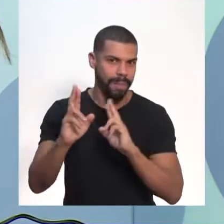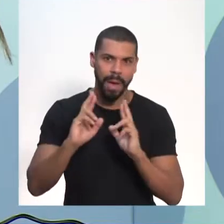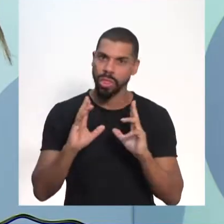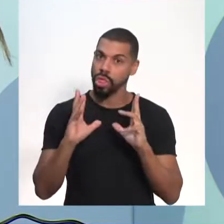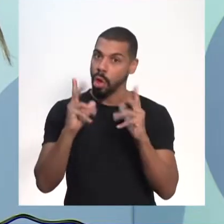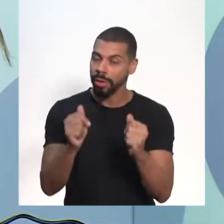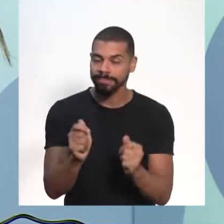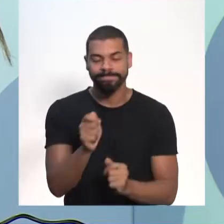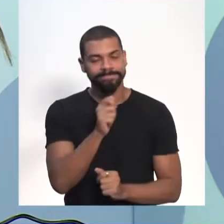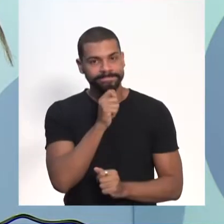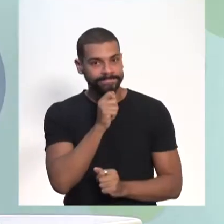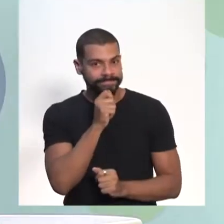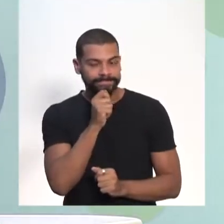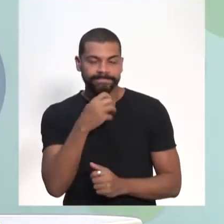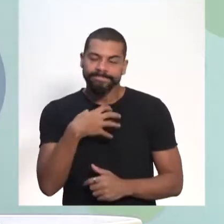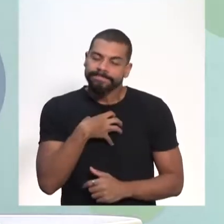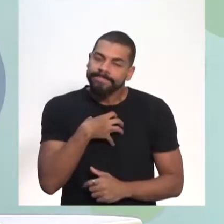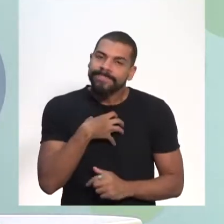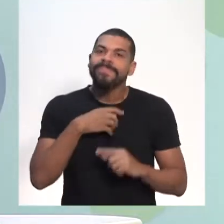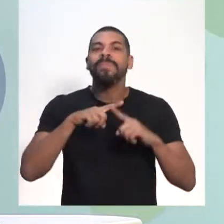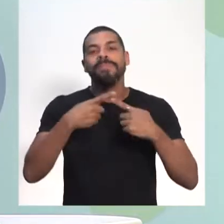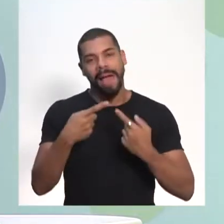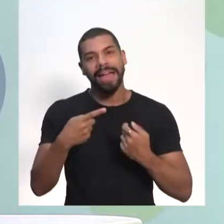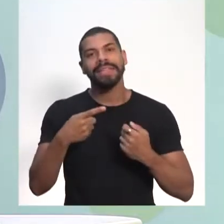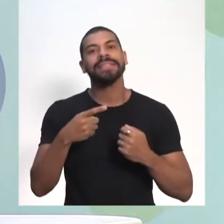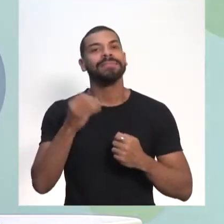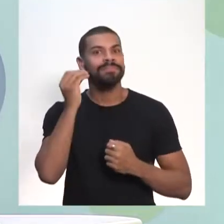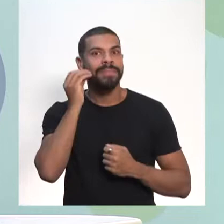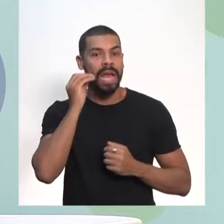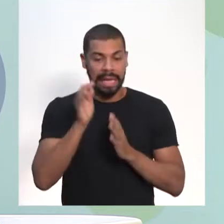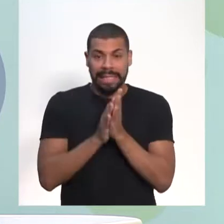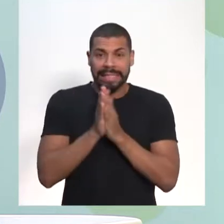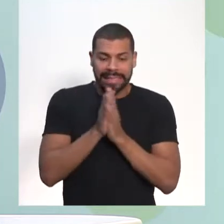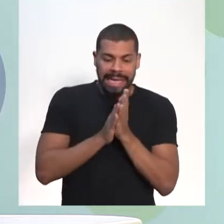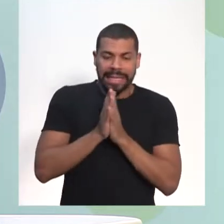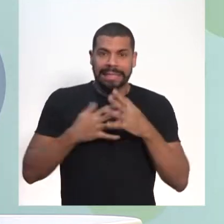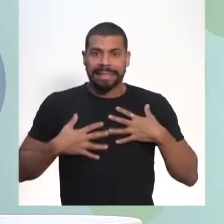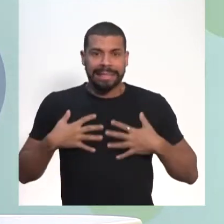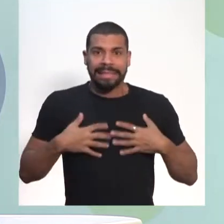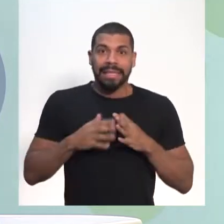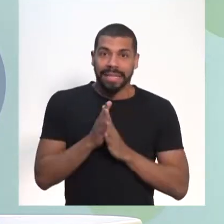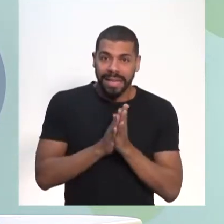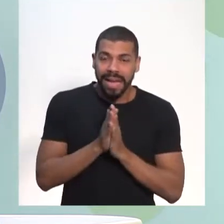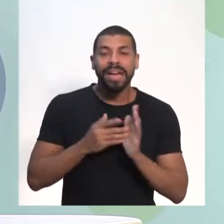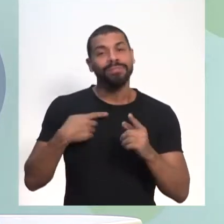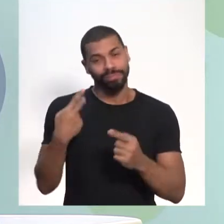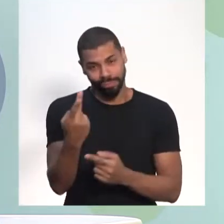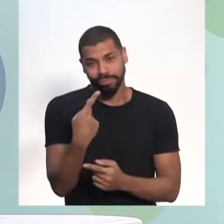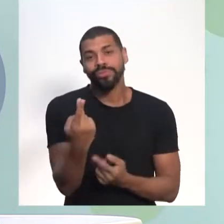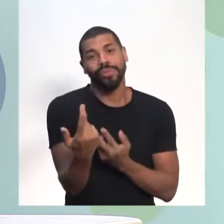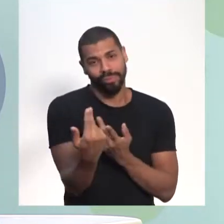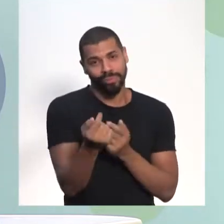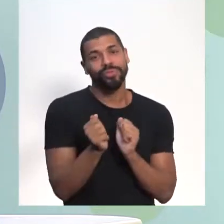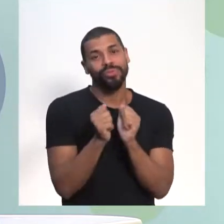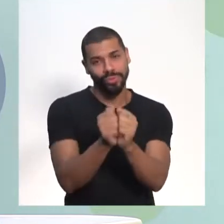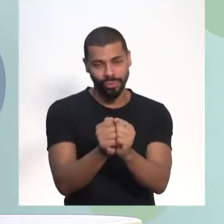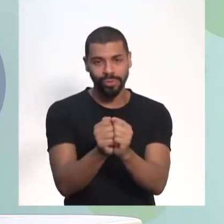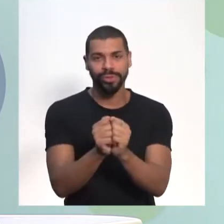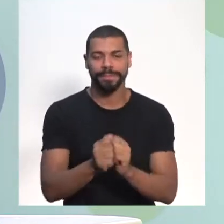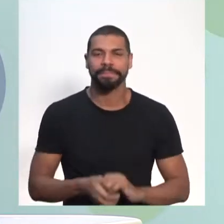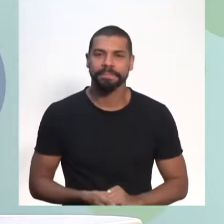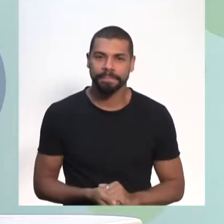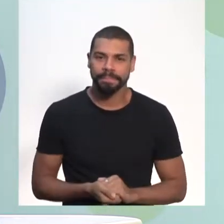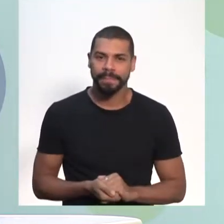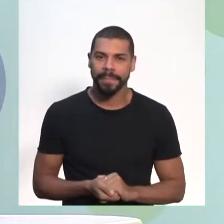gente também. Então, toda essa ansiedade que às vezes vocês têm aí, nós temos também, toda essa preocupação, mas estamos todos juntos, tá?